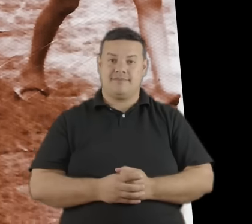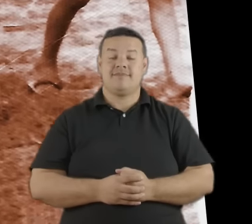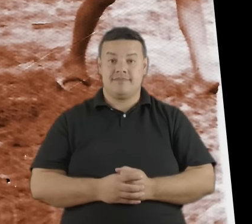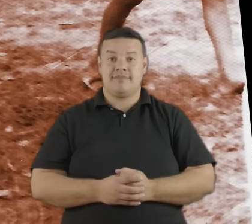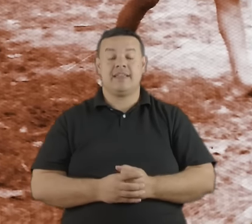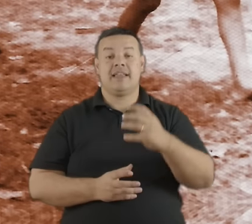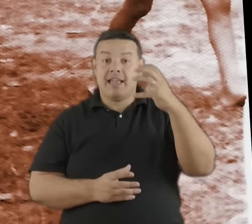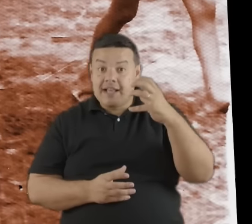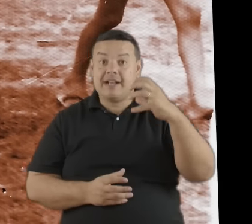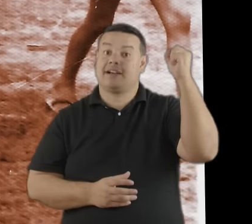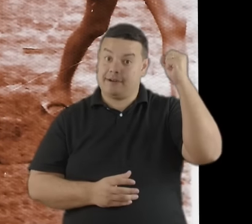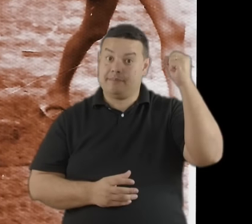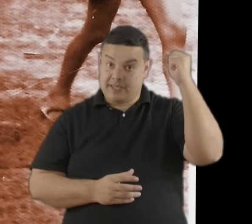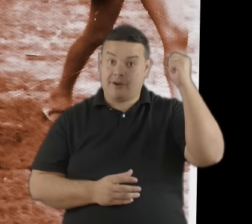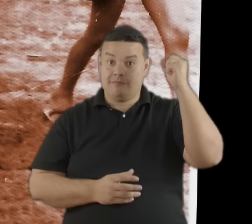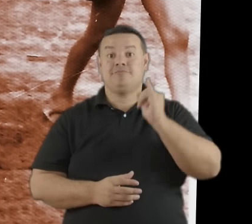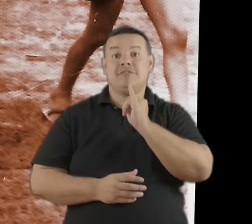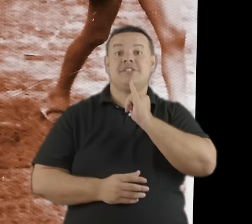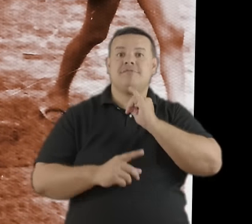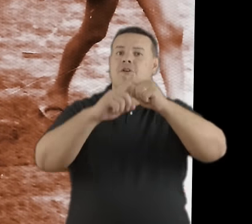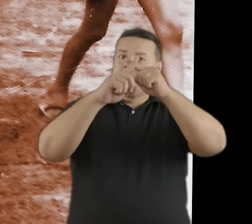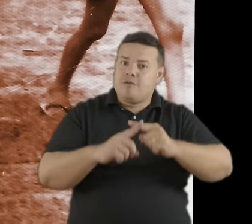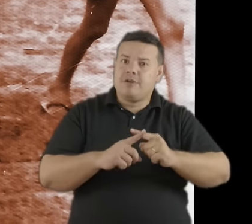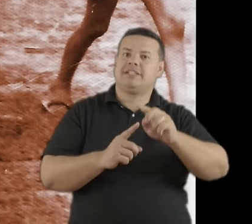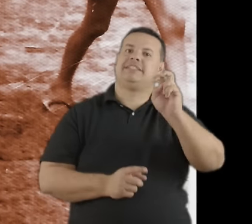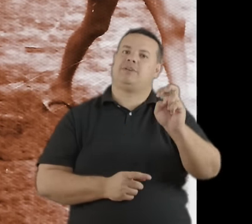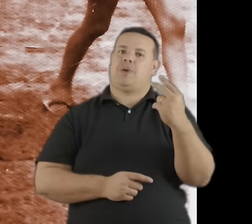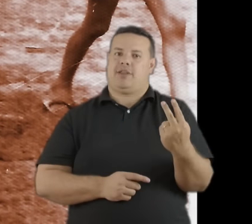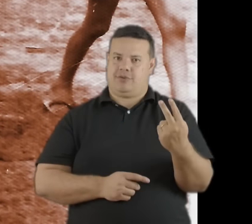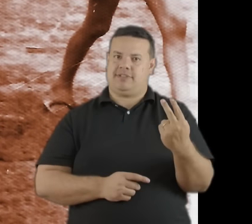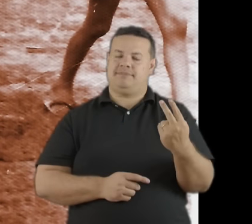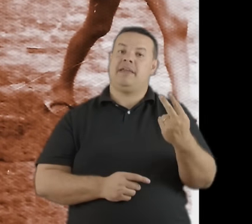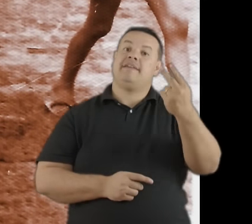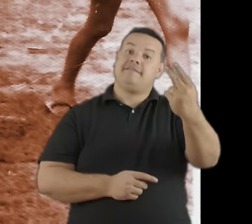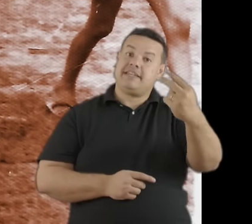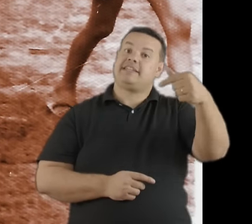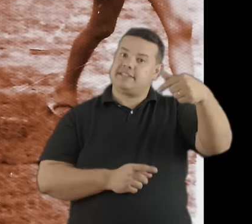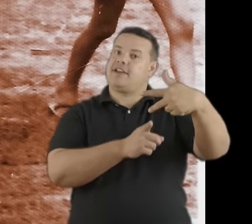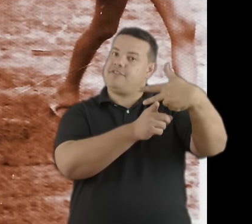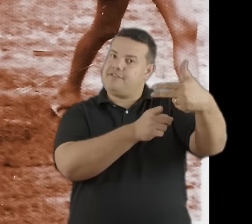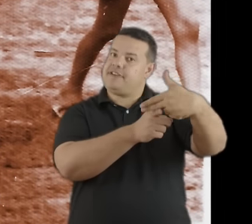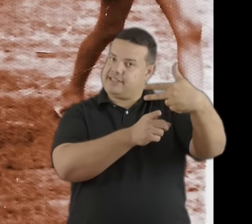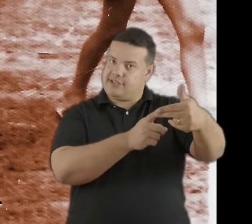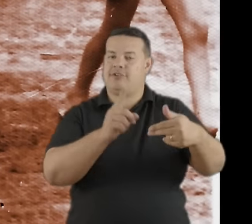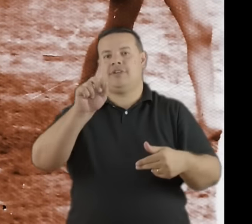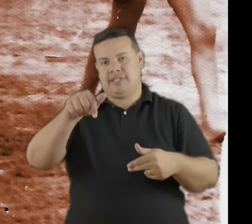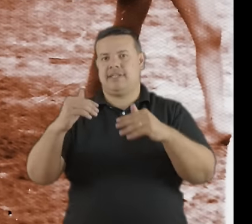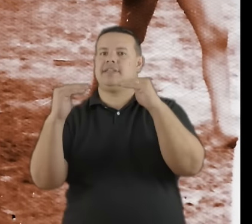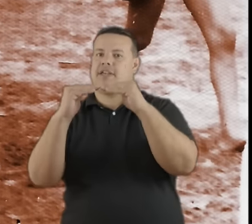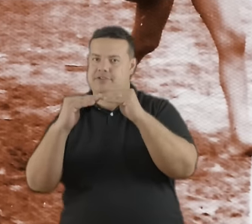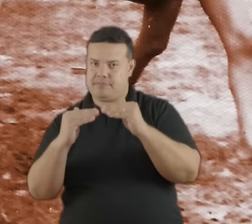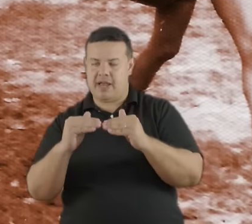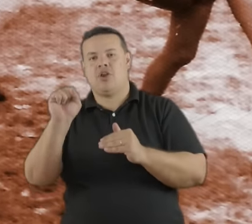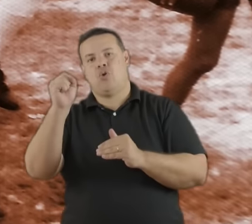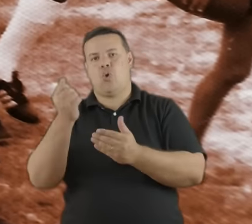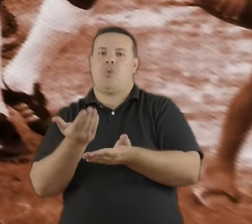Para conquistar este título, o Ita precisou disputar incríveis 52 jogos, com 27 vitórias, 17